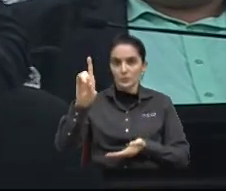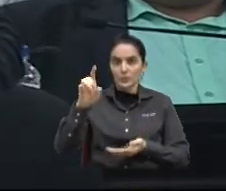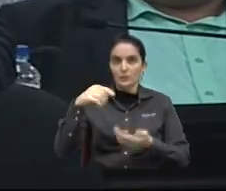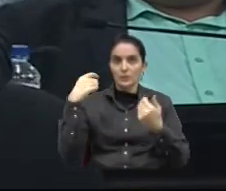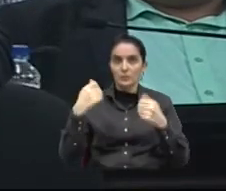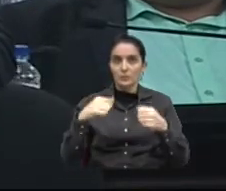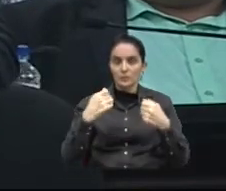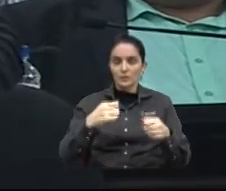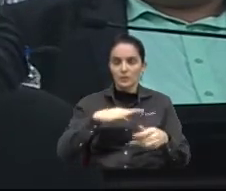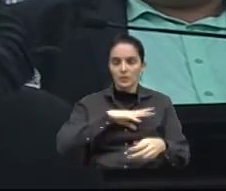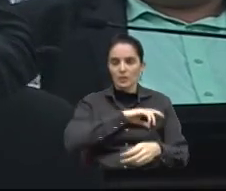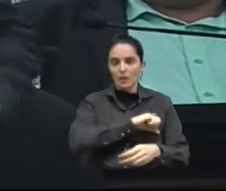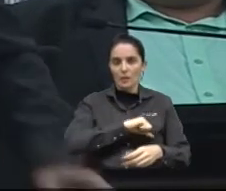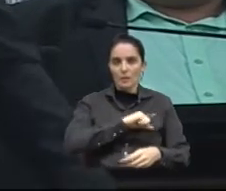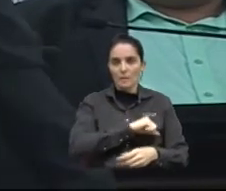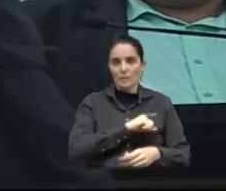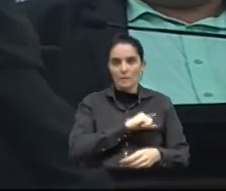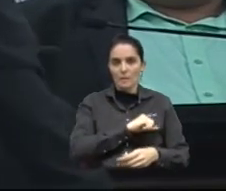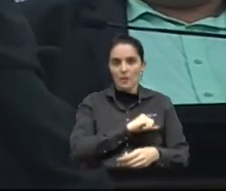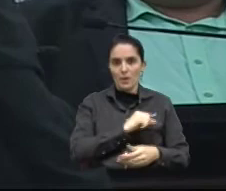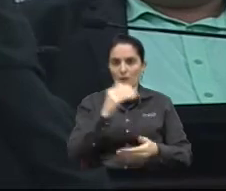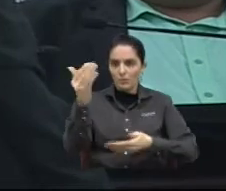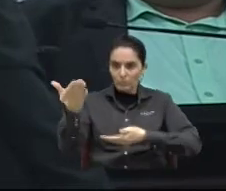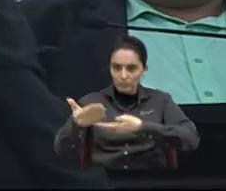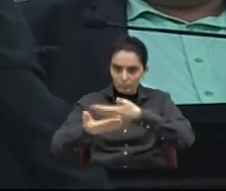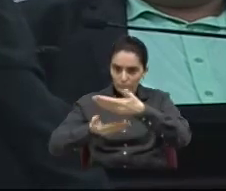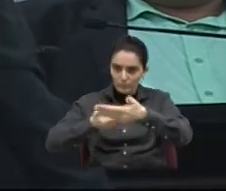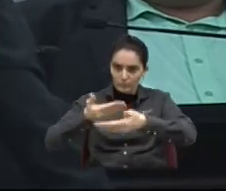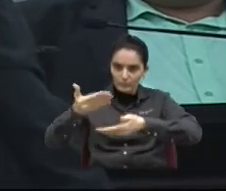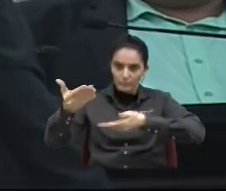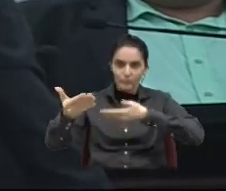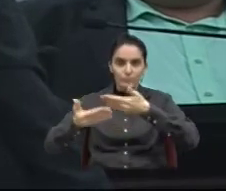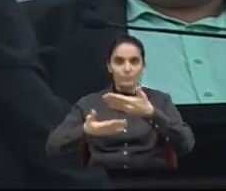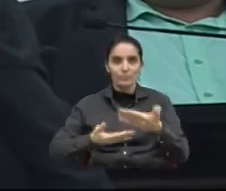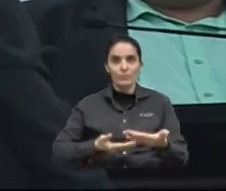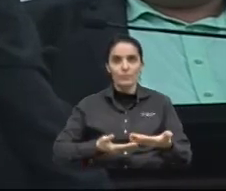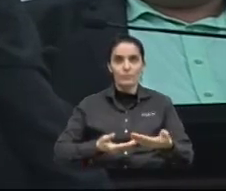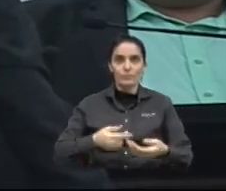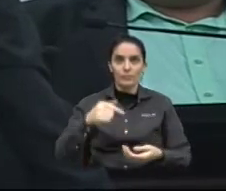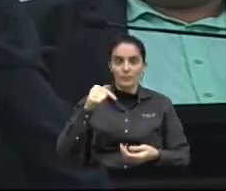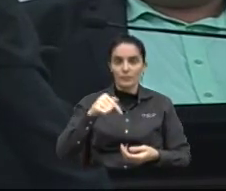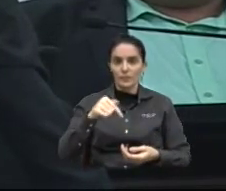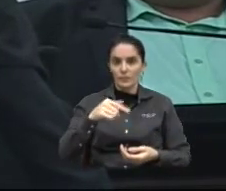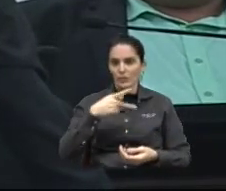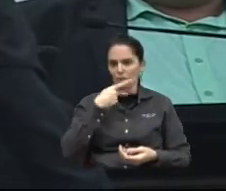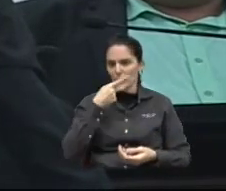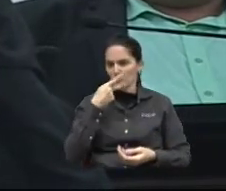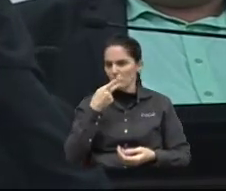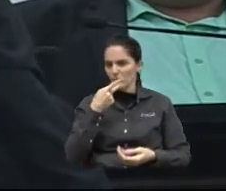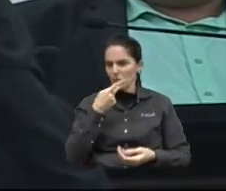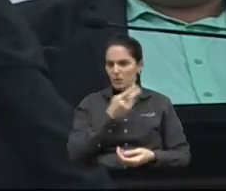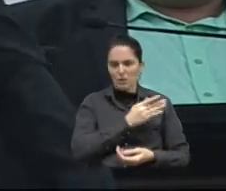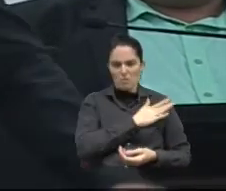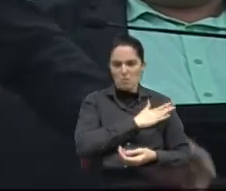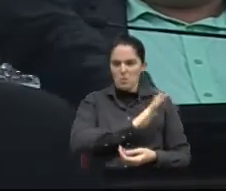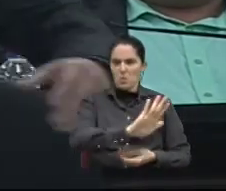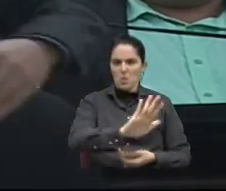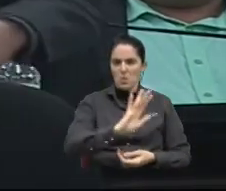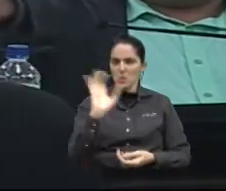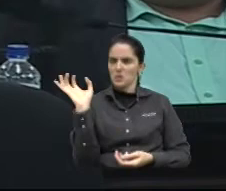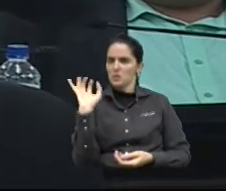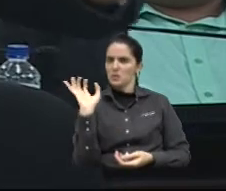amar uns aos outros nós estamos aqui dizendo que nós não amamos os homossexuais que nós não